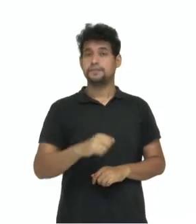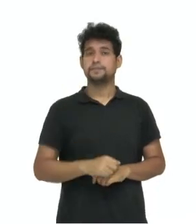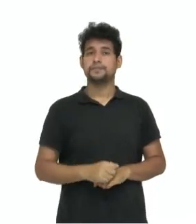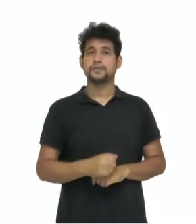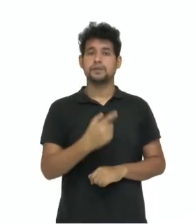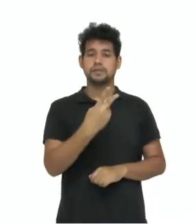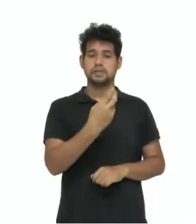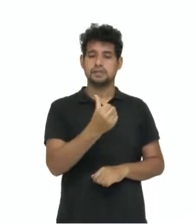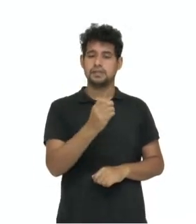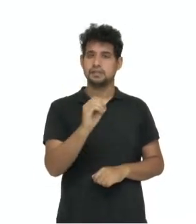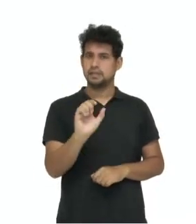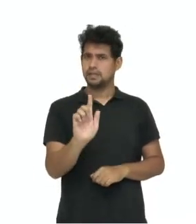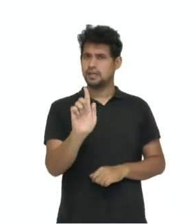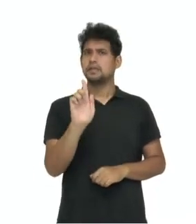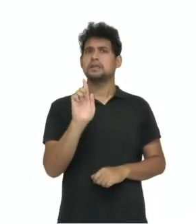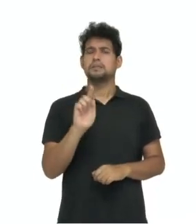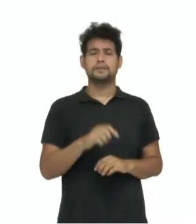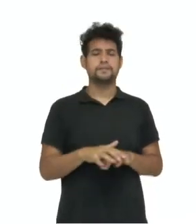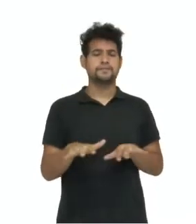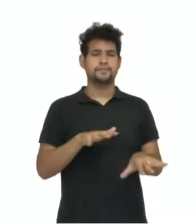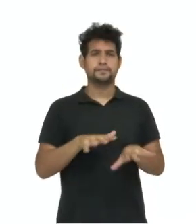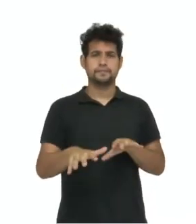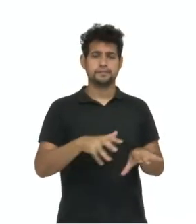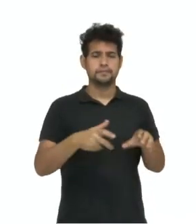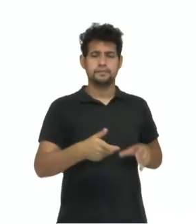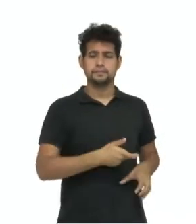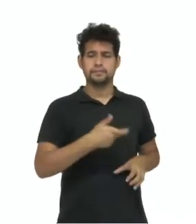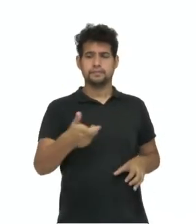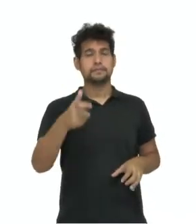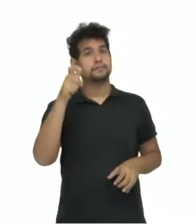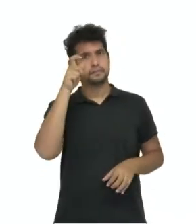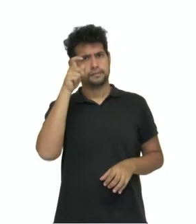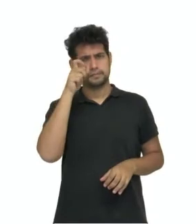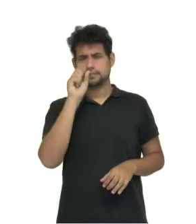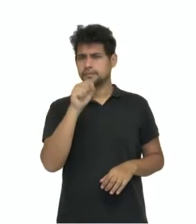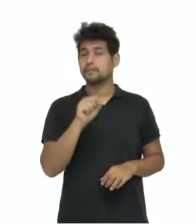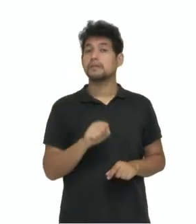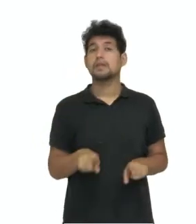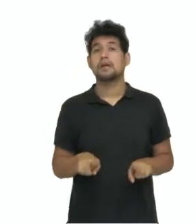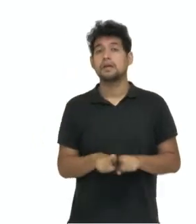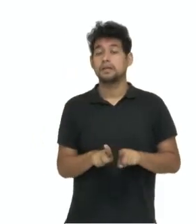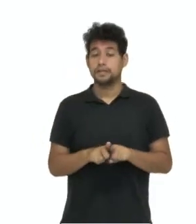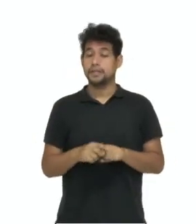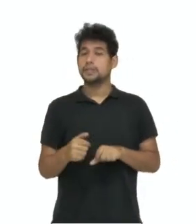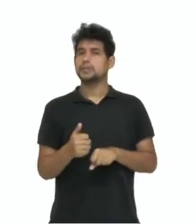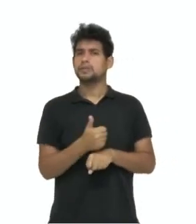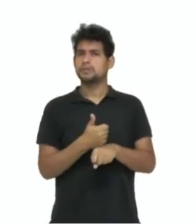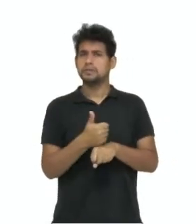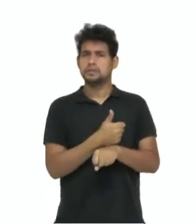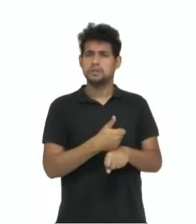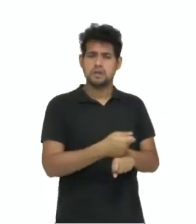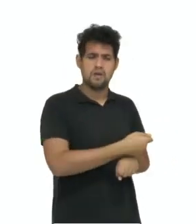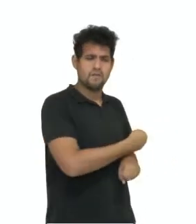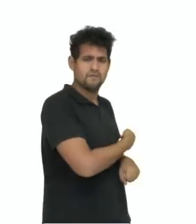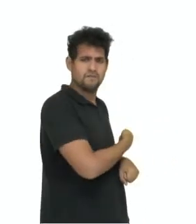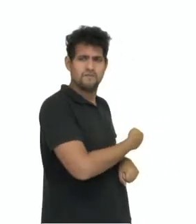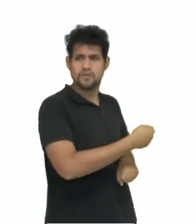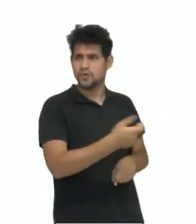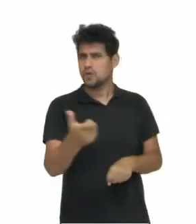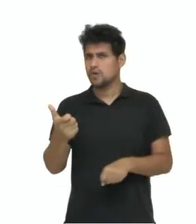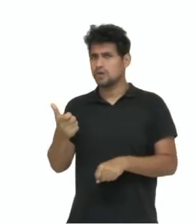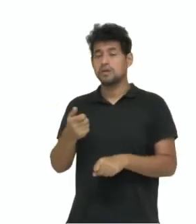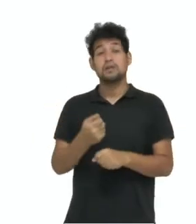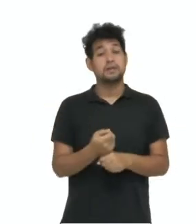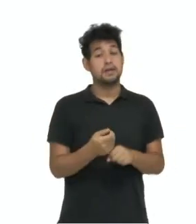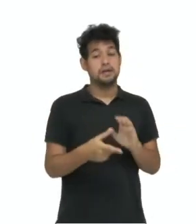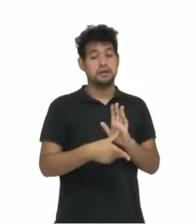movimento do lançamento do martelo é um dos mais interessantes do atletismo. O atleta gira o martelo diversas vezes antes